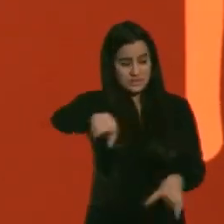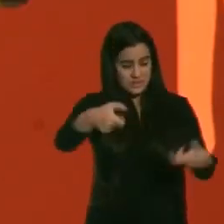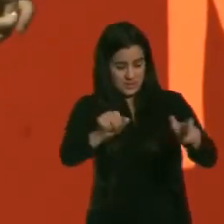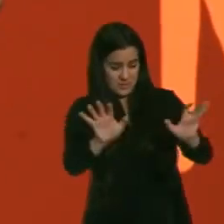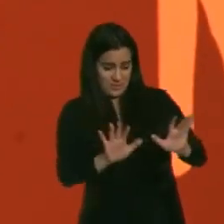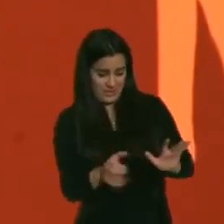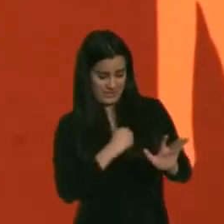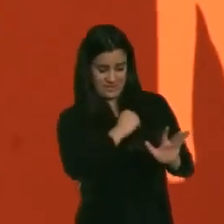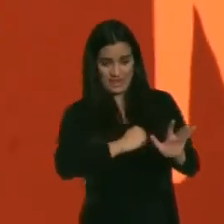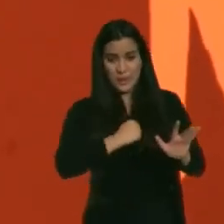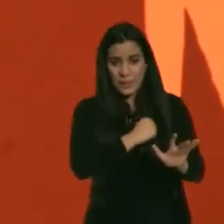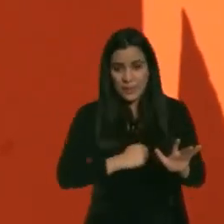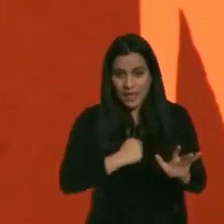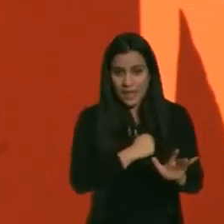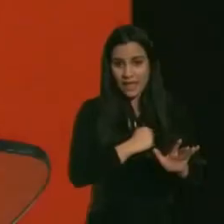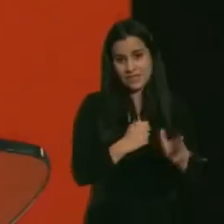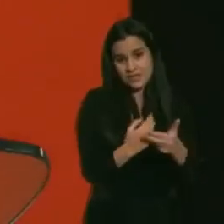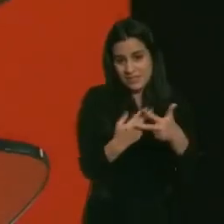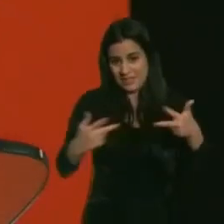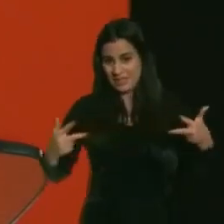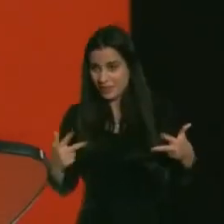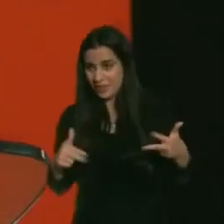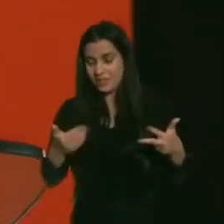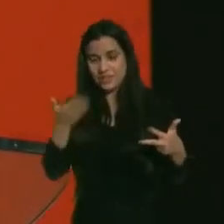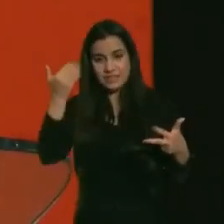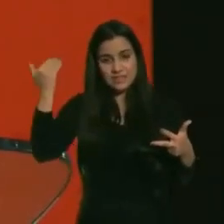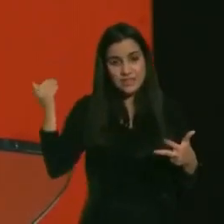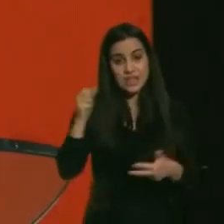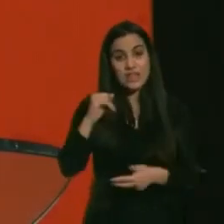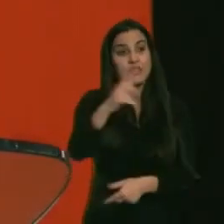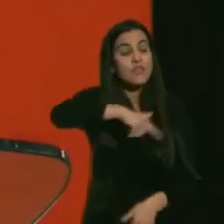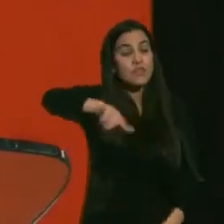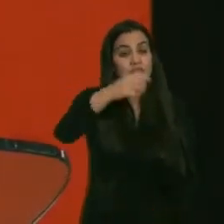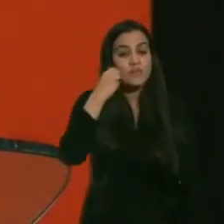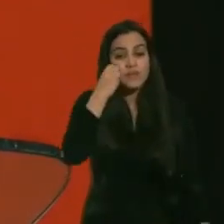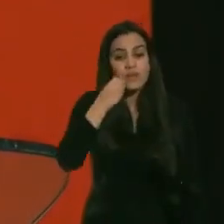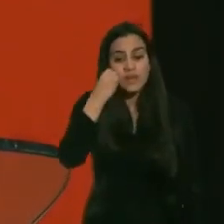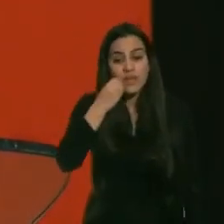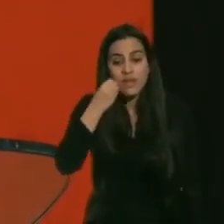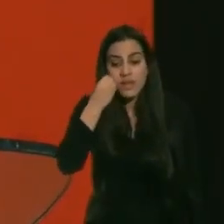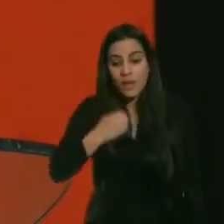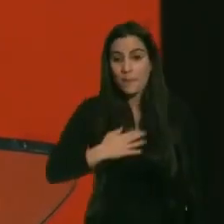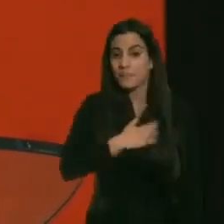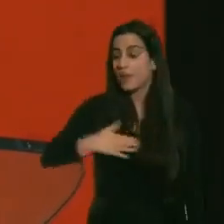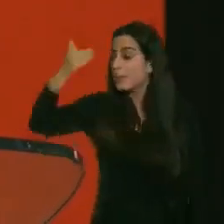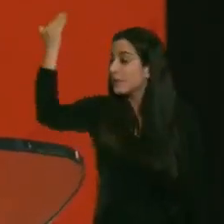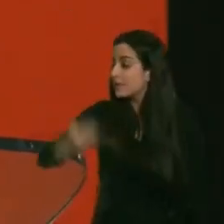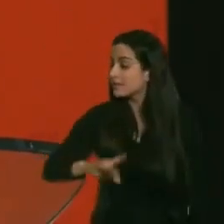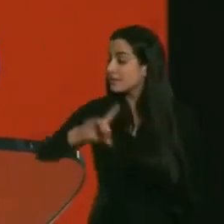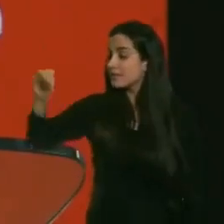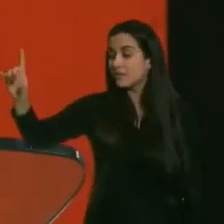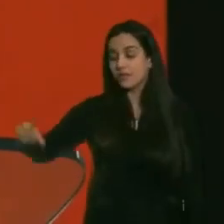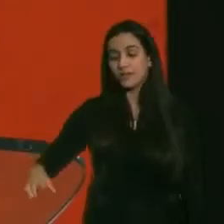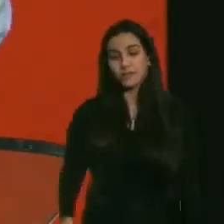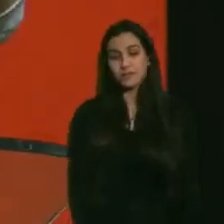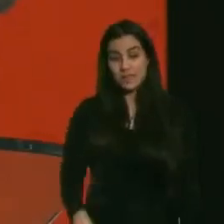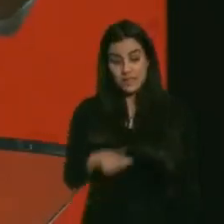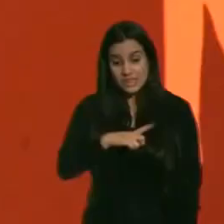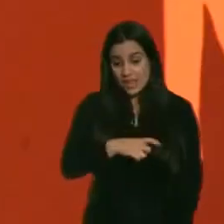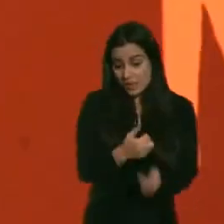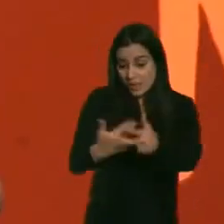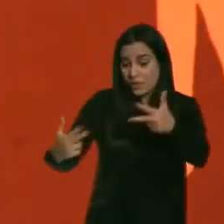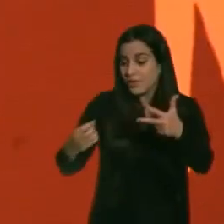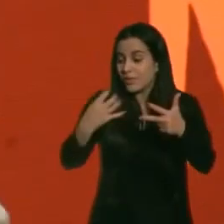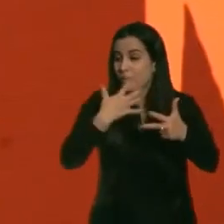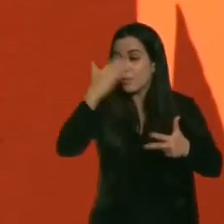ter saudades das comidas do Egito. Se você provar, há prazer na presença de Deus, há comida